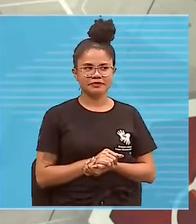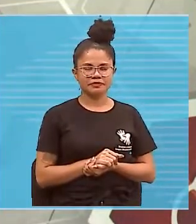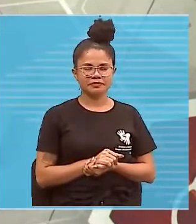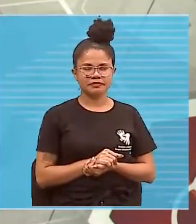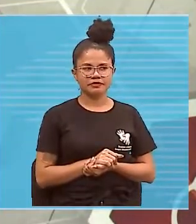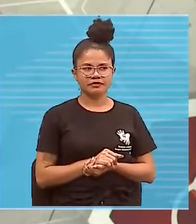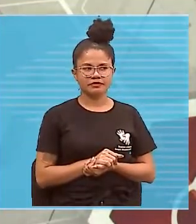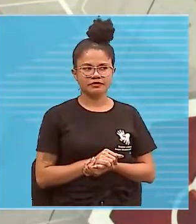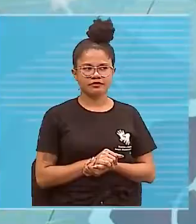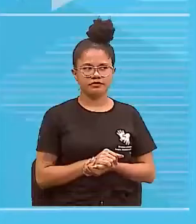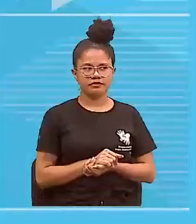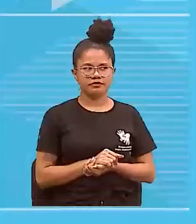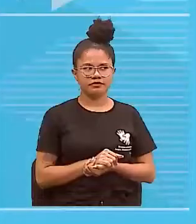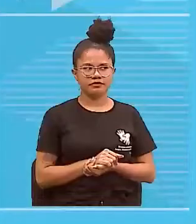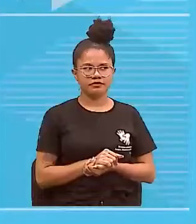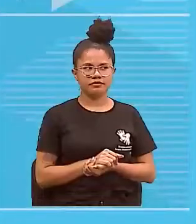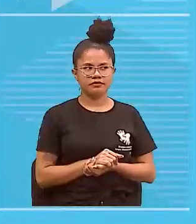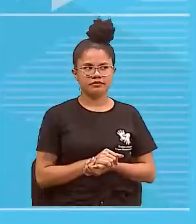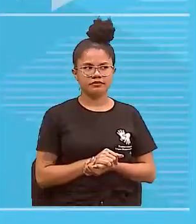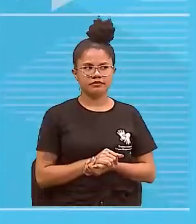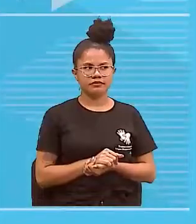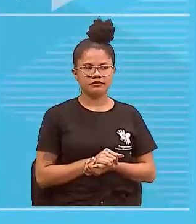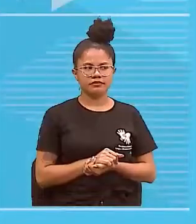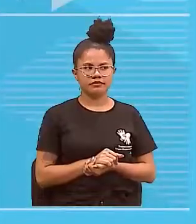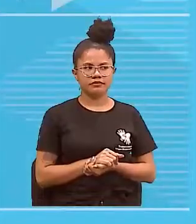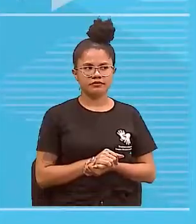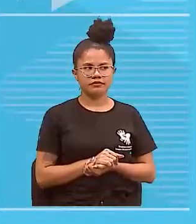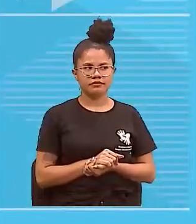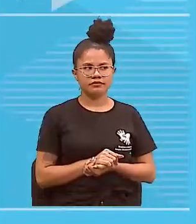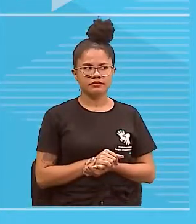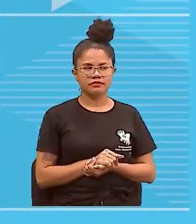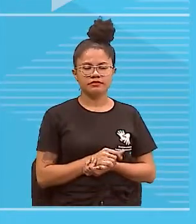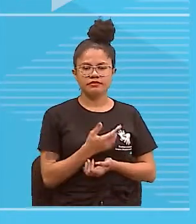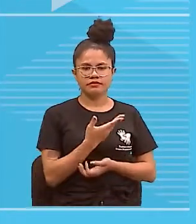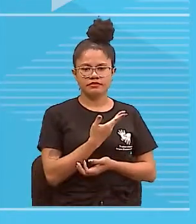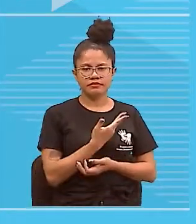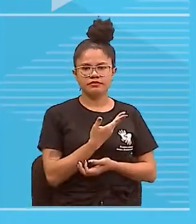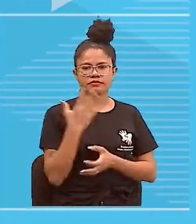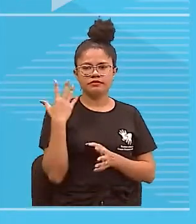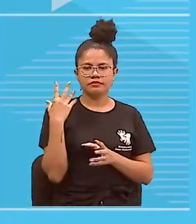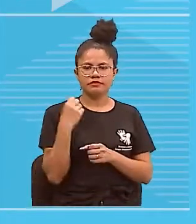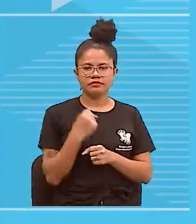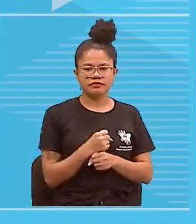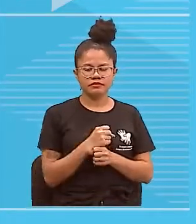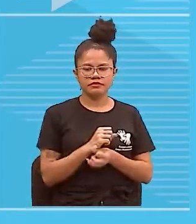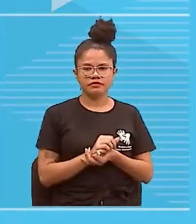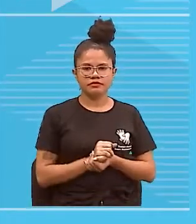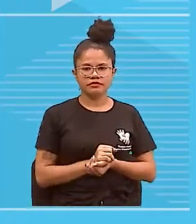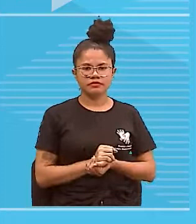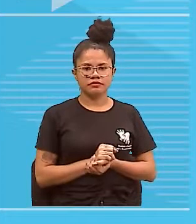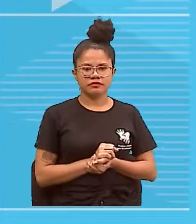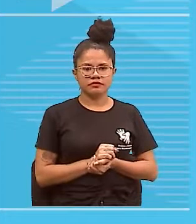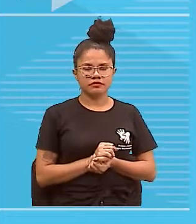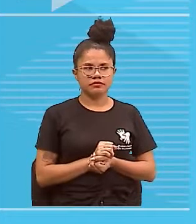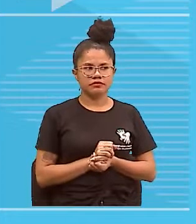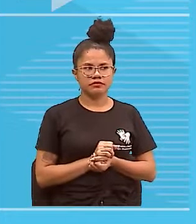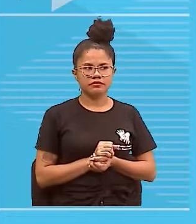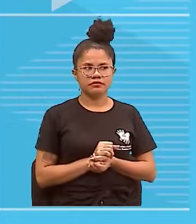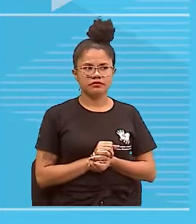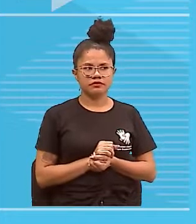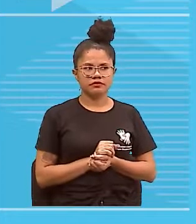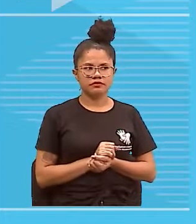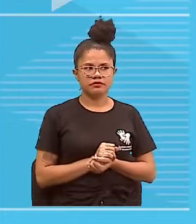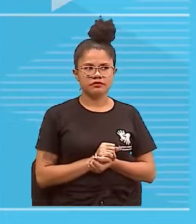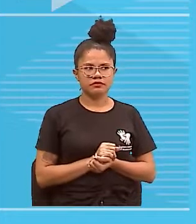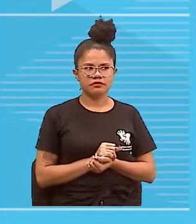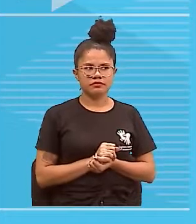eu vou falar nessa revisãozinha de hoje hoje eu vou falar do imperativo